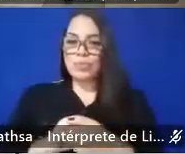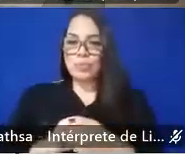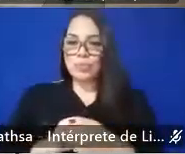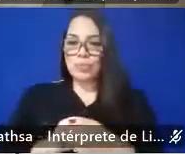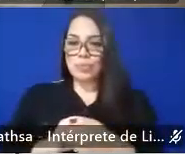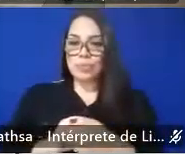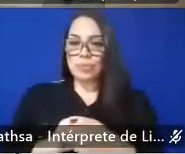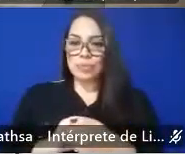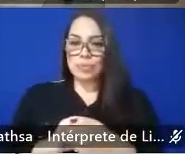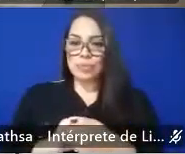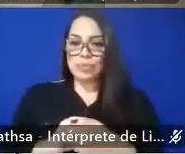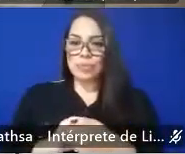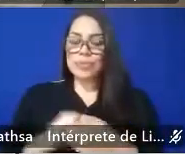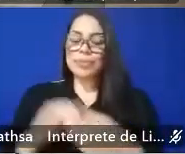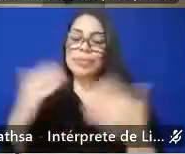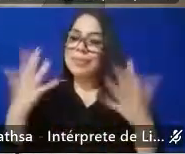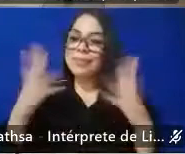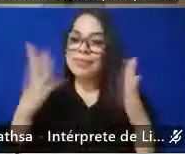G1